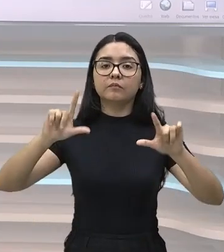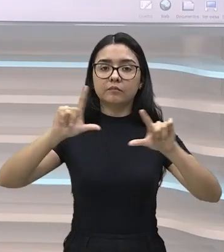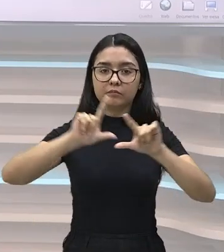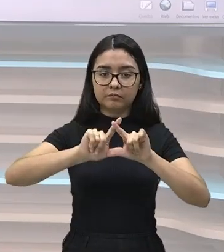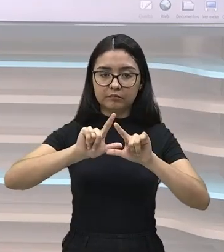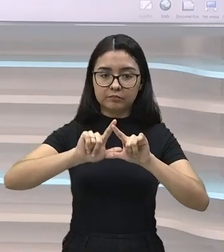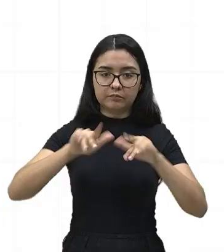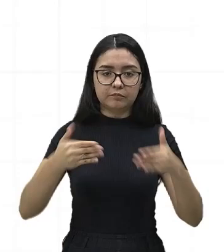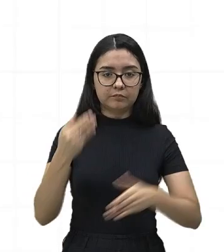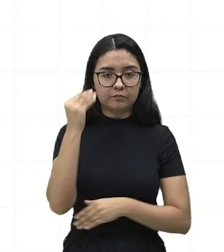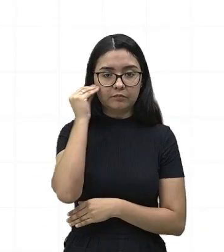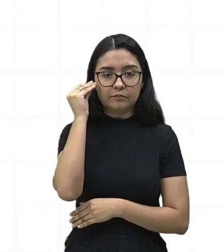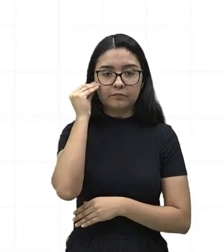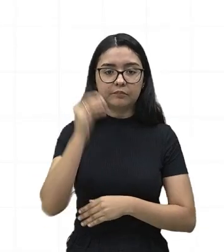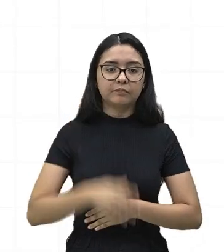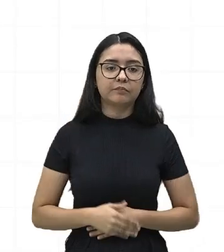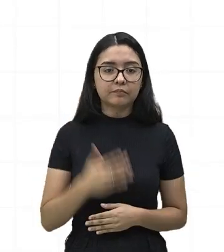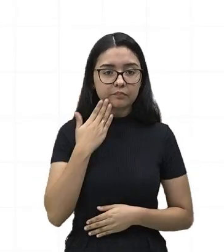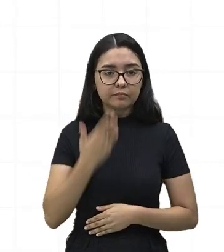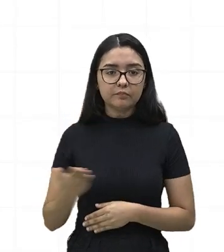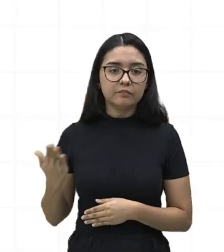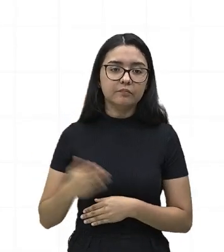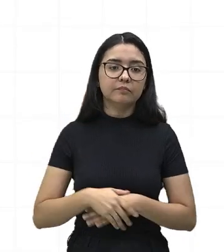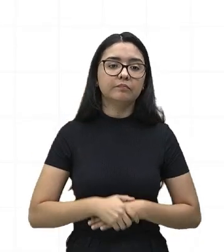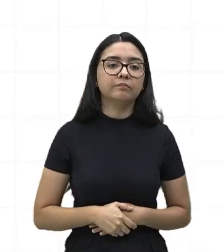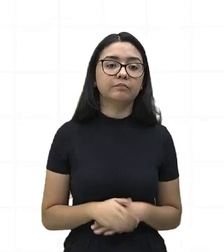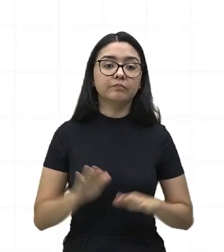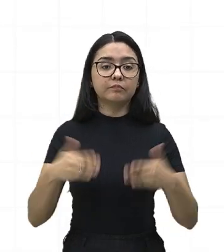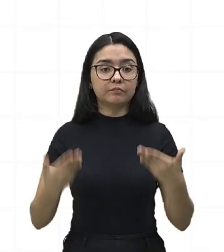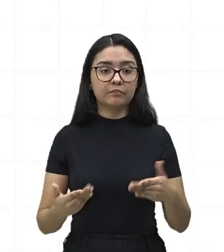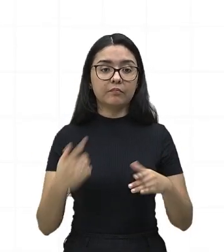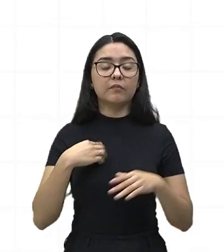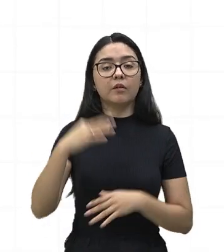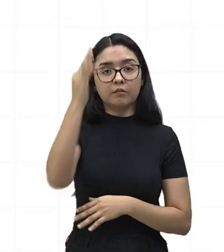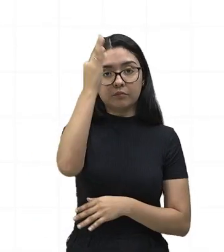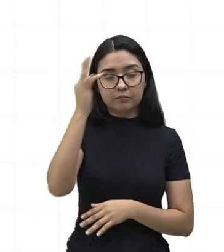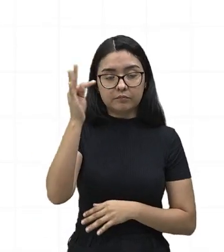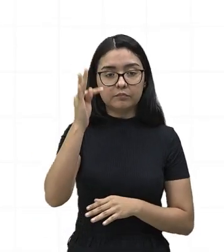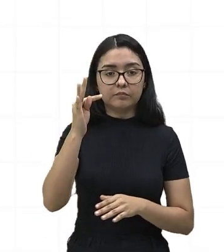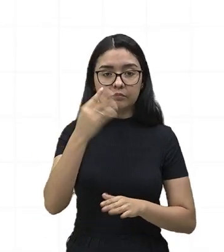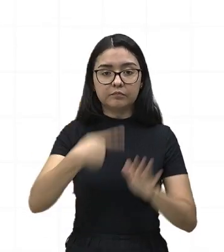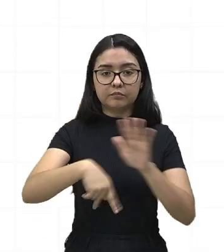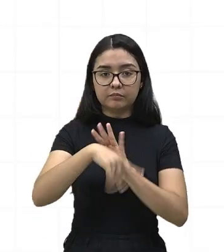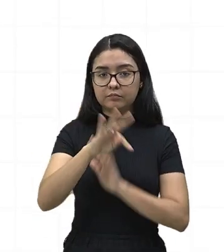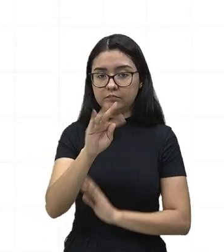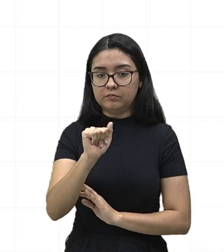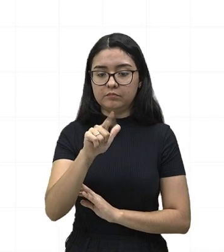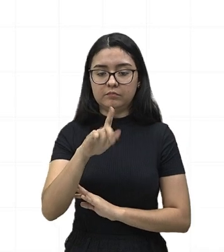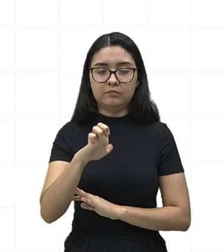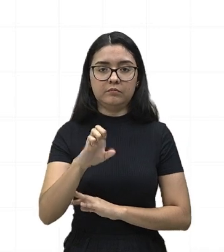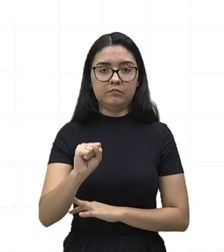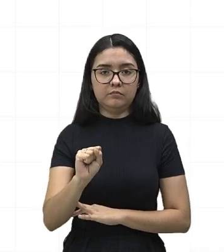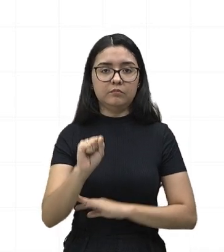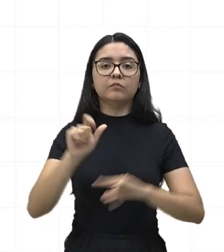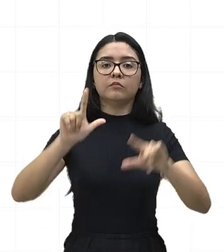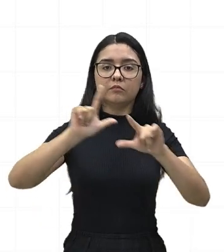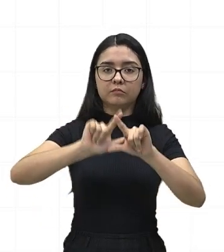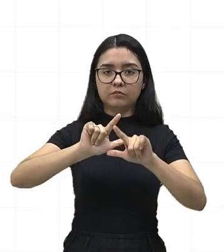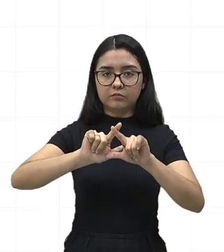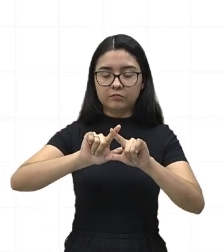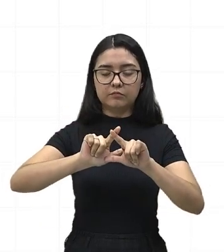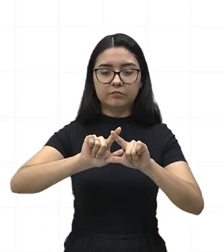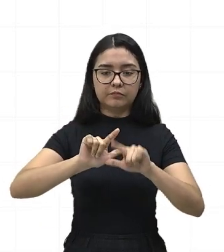acompanhe comigo na tela. Então, teorema de Tales nos triângulos, né? Teorema de